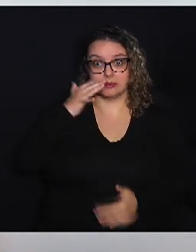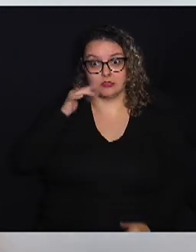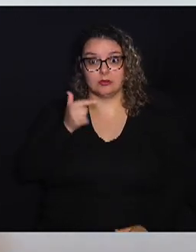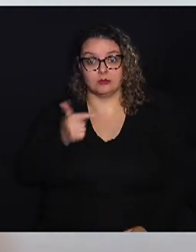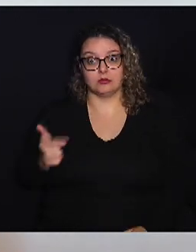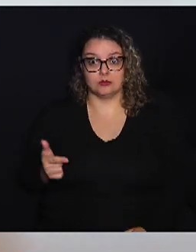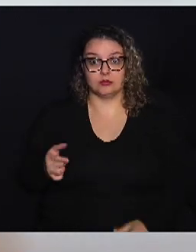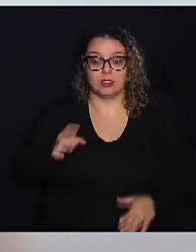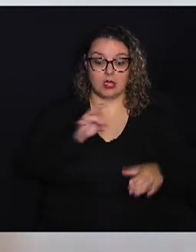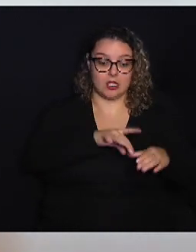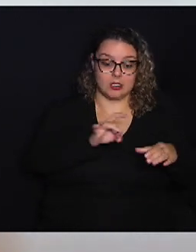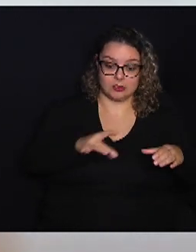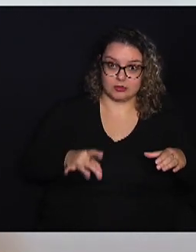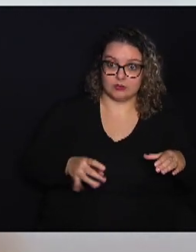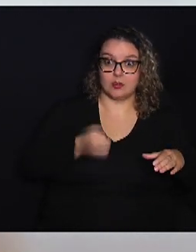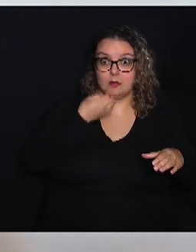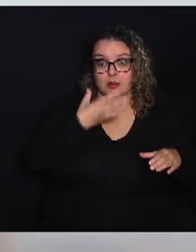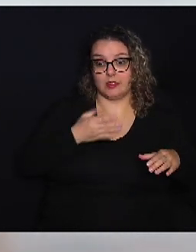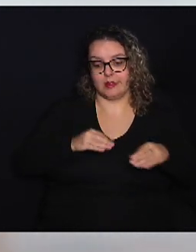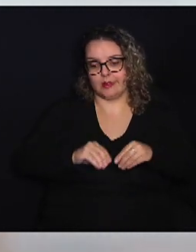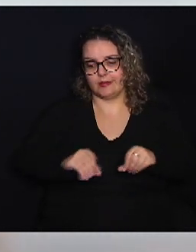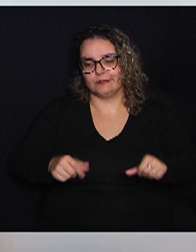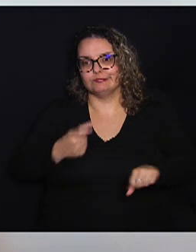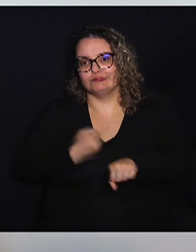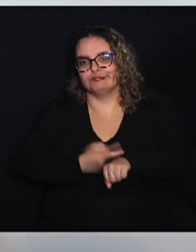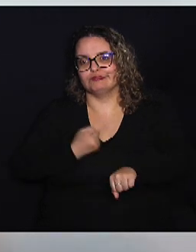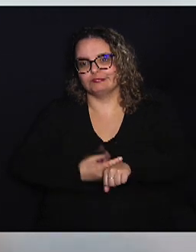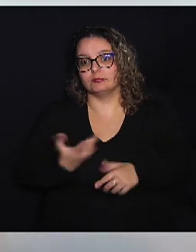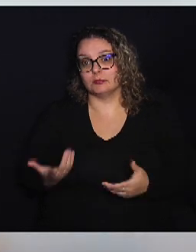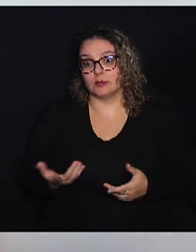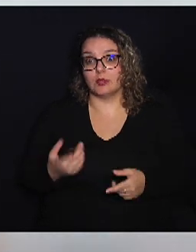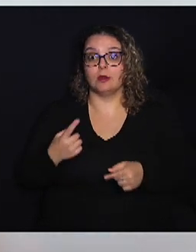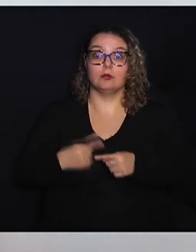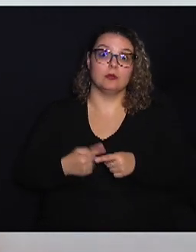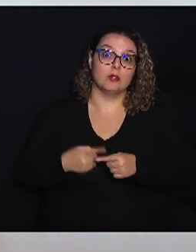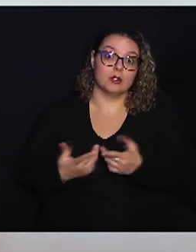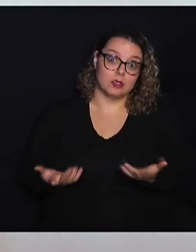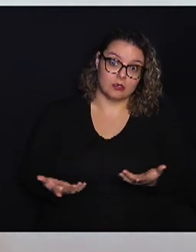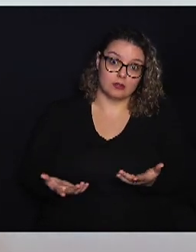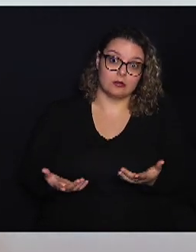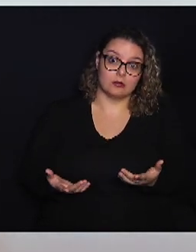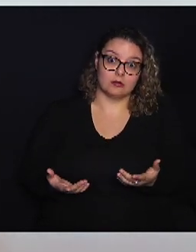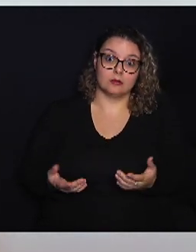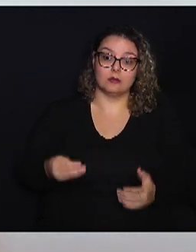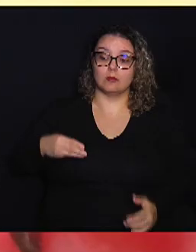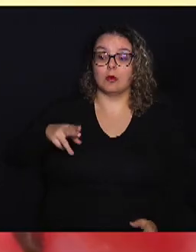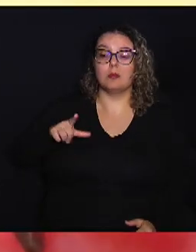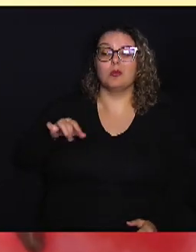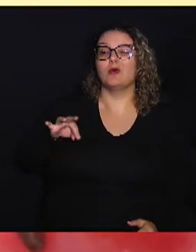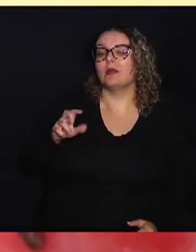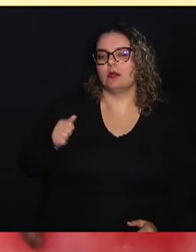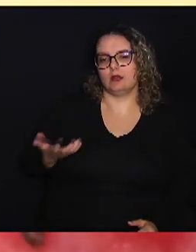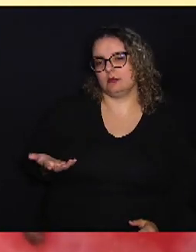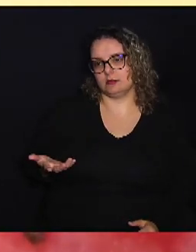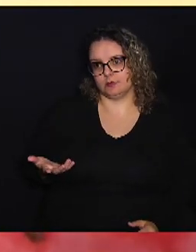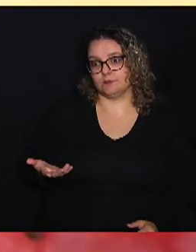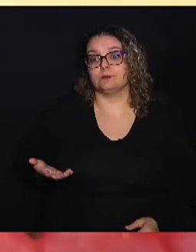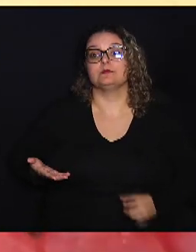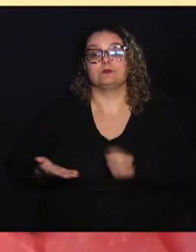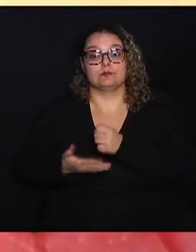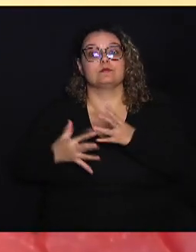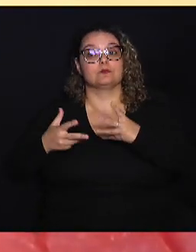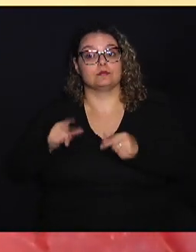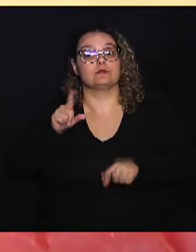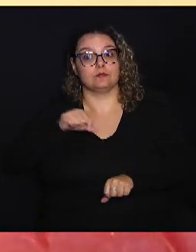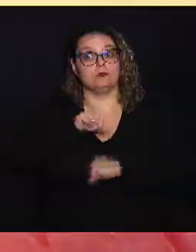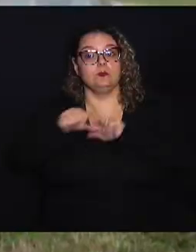semente boa em solo infértil, porque senão, na verdade, você vai estar dando simplesmente uma muleta para o paciente. Então, a base de tudo é a